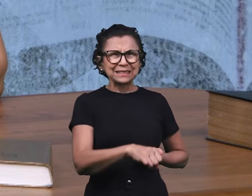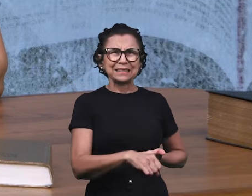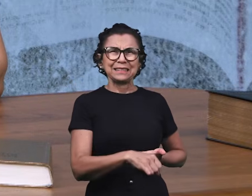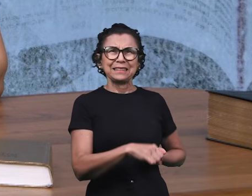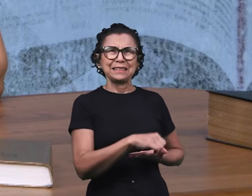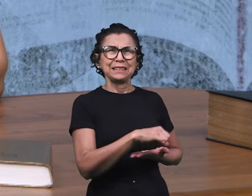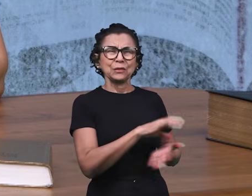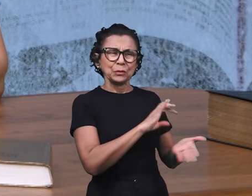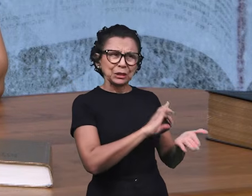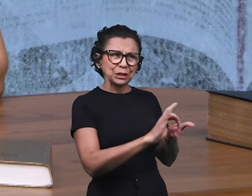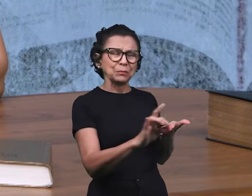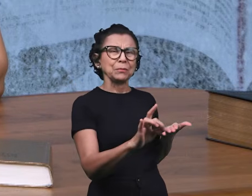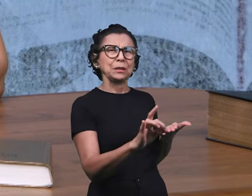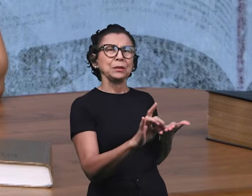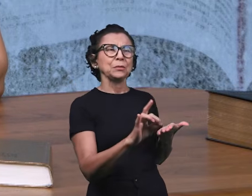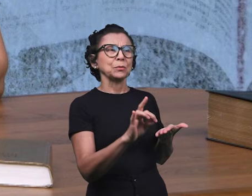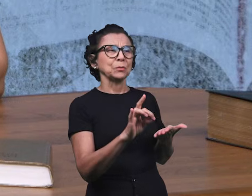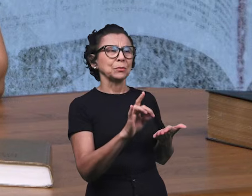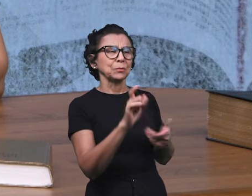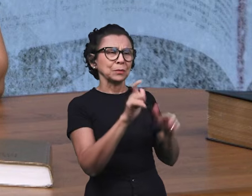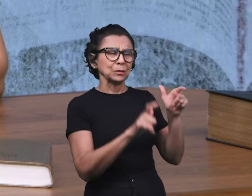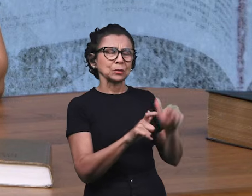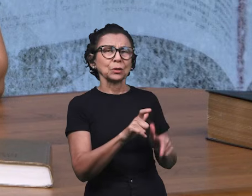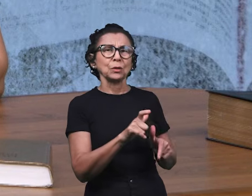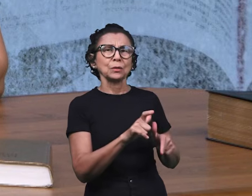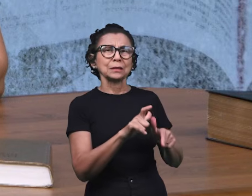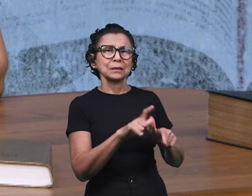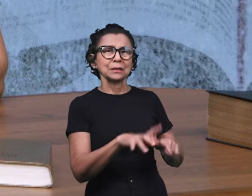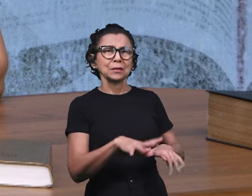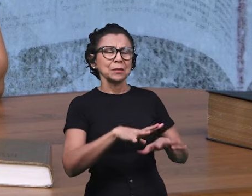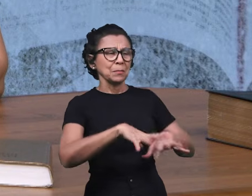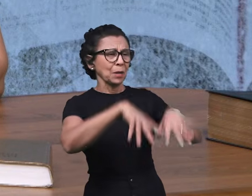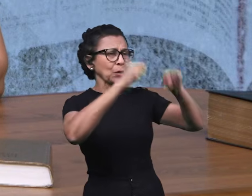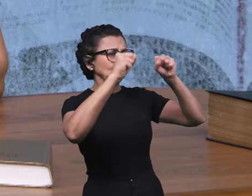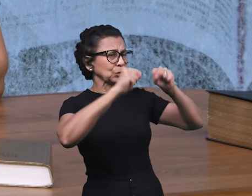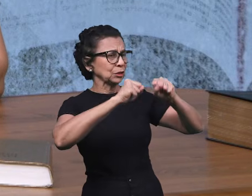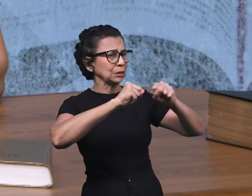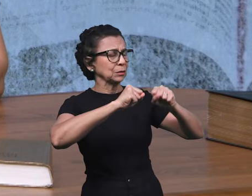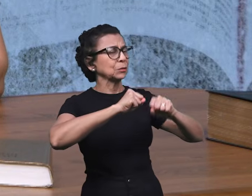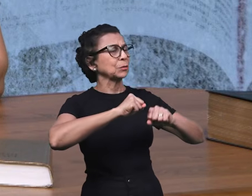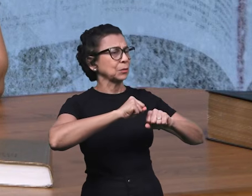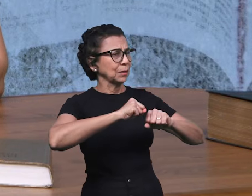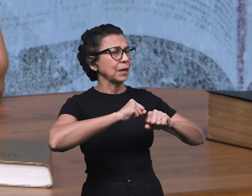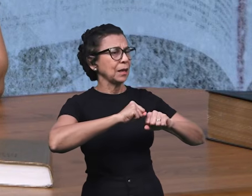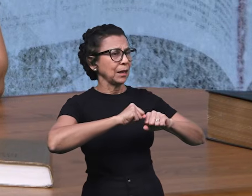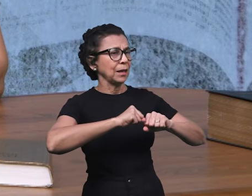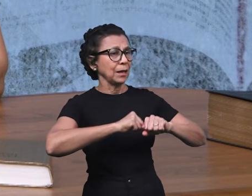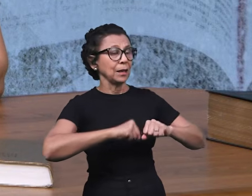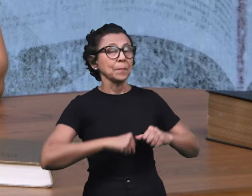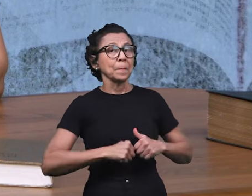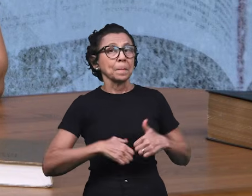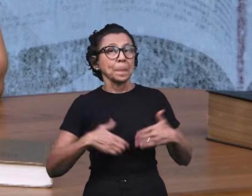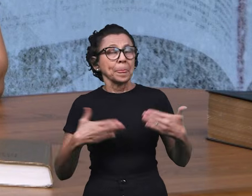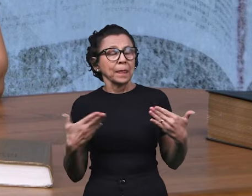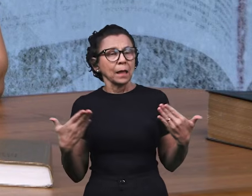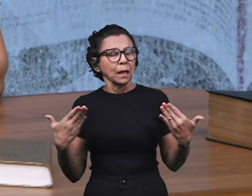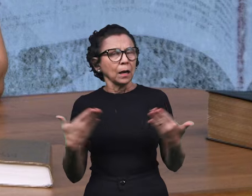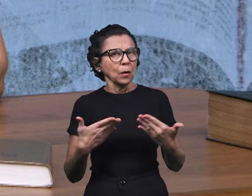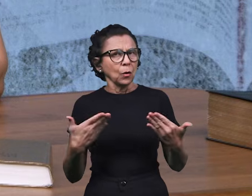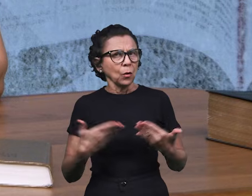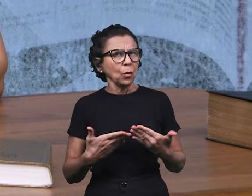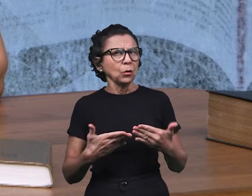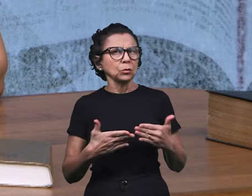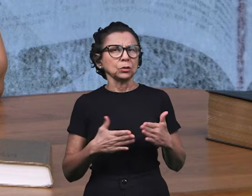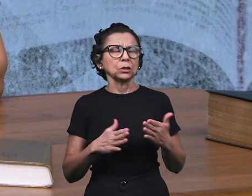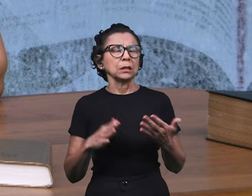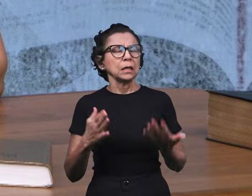malditos sejam perante o Senhor. Pois eles me têm repelido hoje para que eu não fique apegado à herança